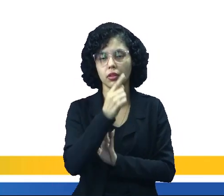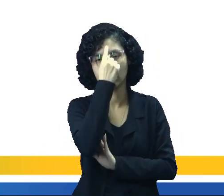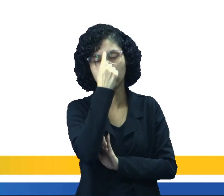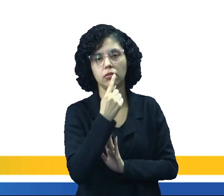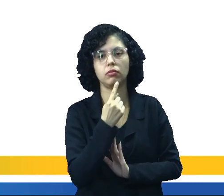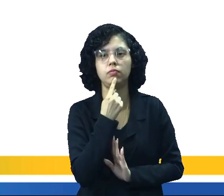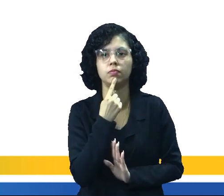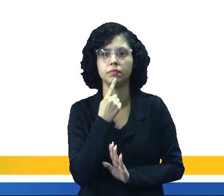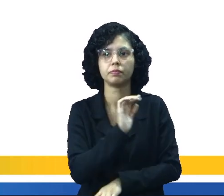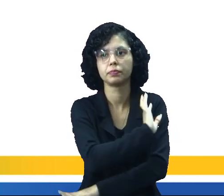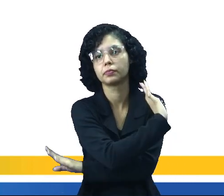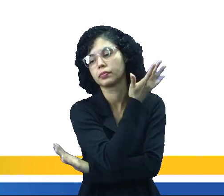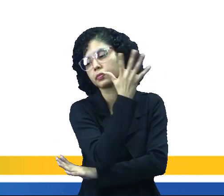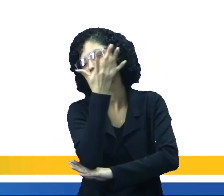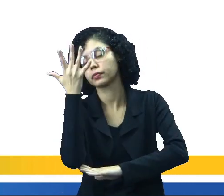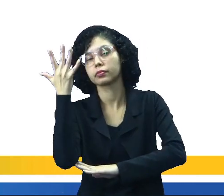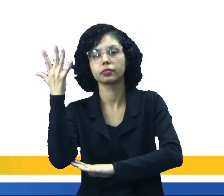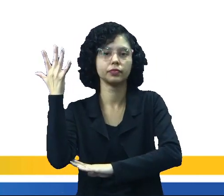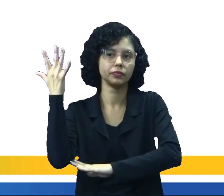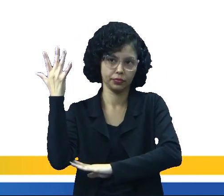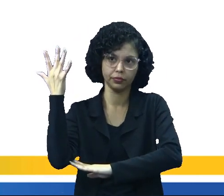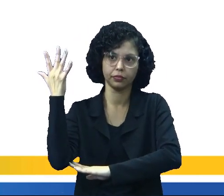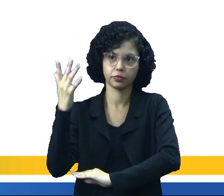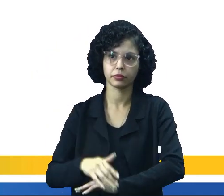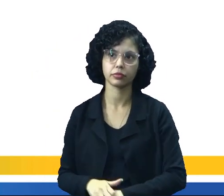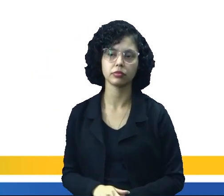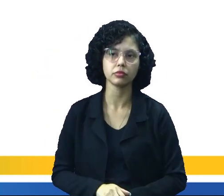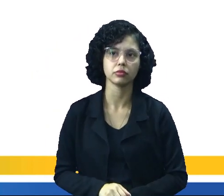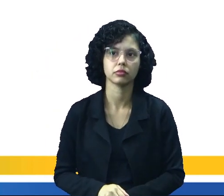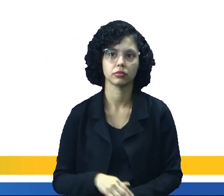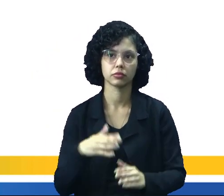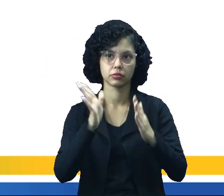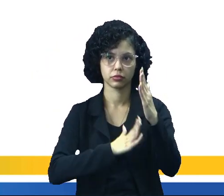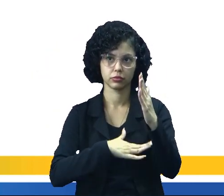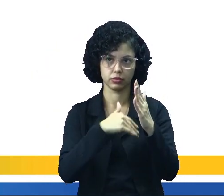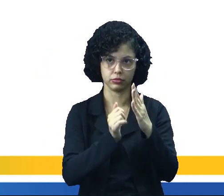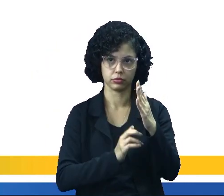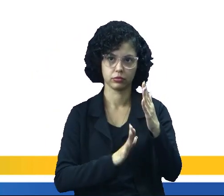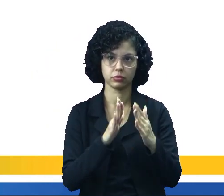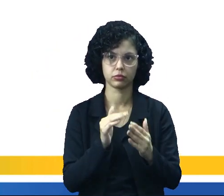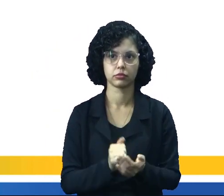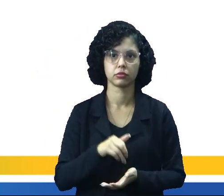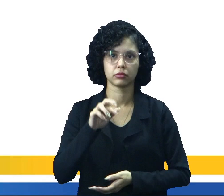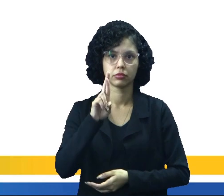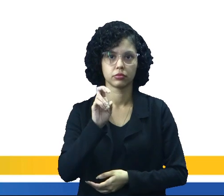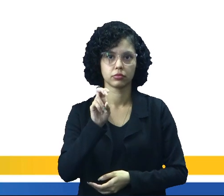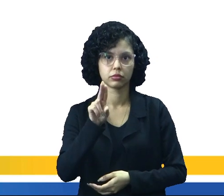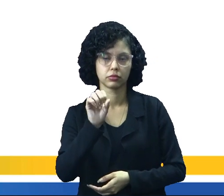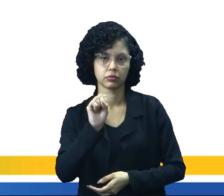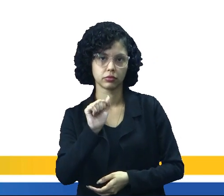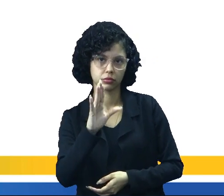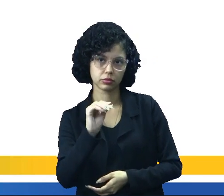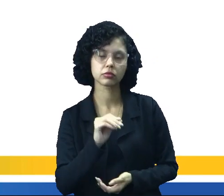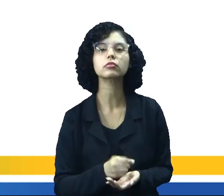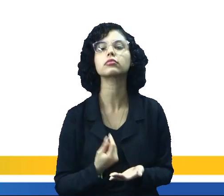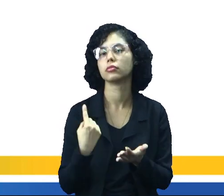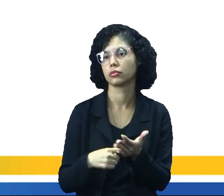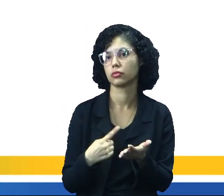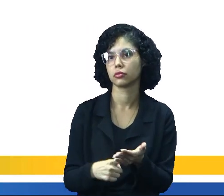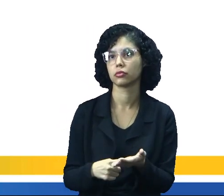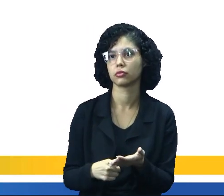a natureza, né? A arte figurativa. O pintor russo Vassily Kandinsky é considerado